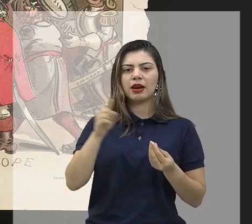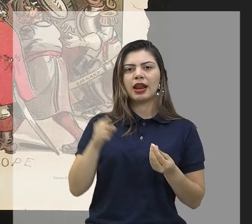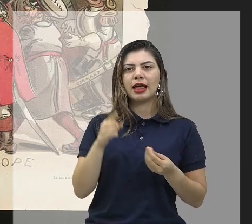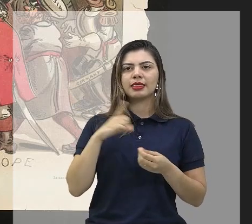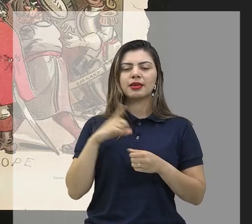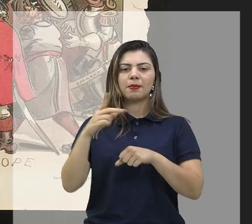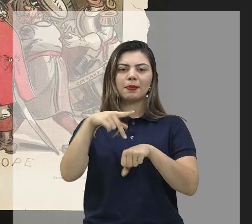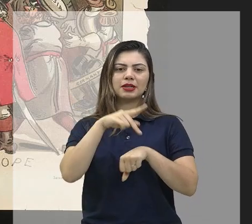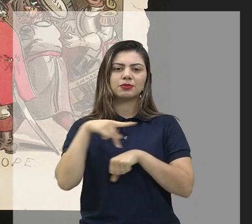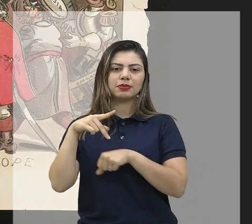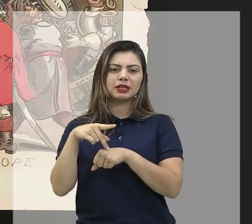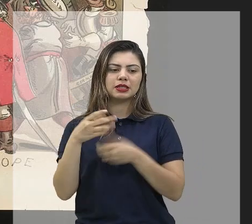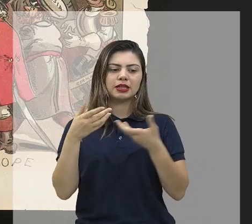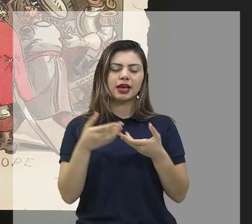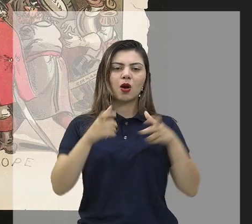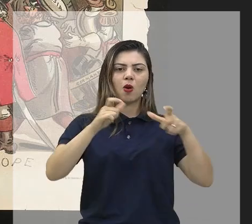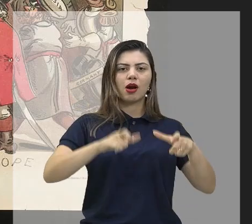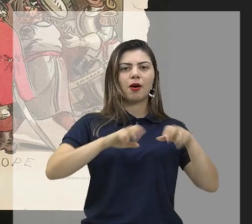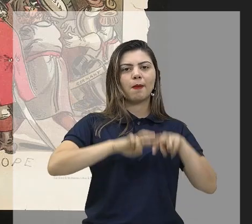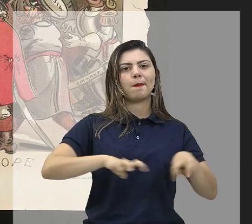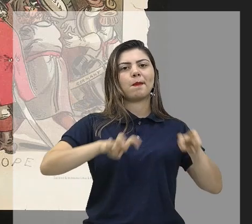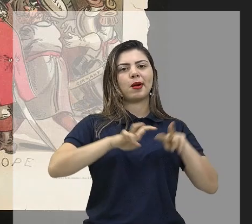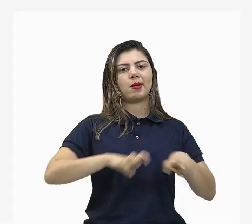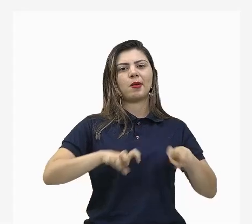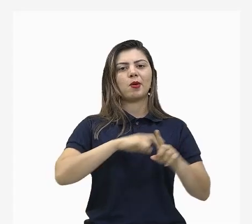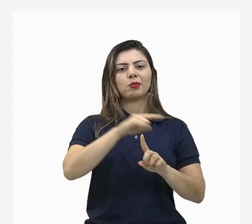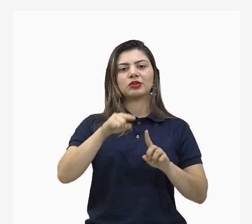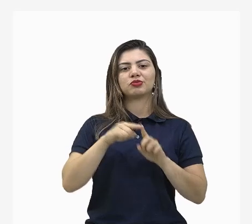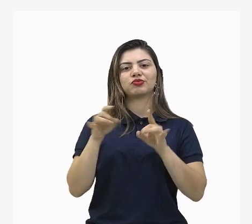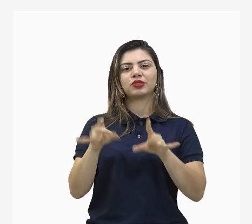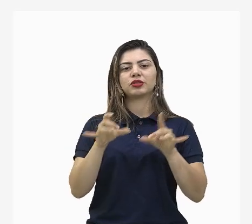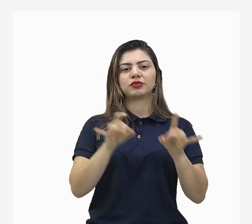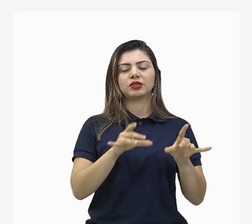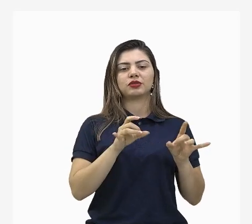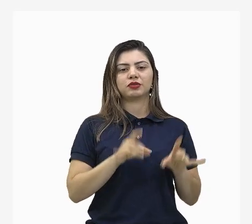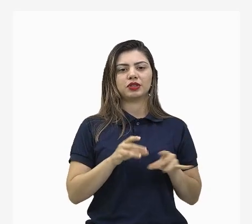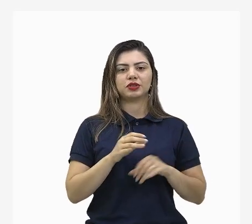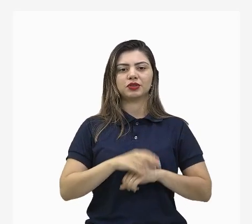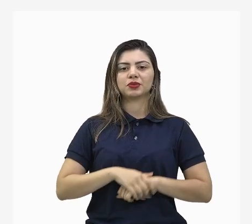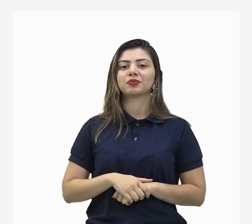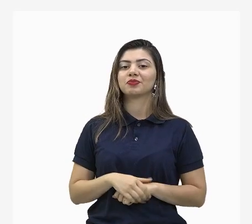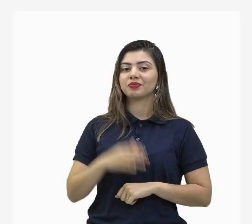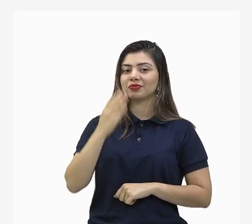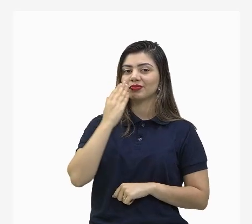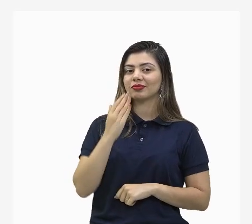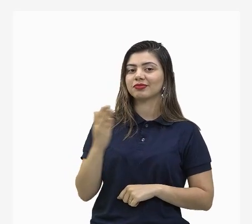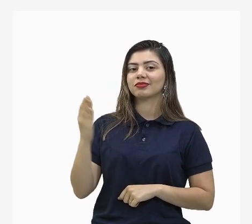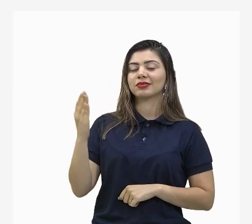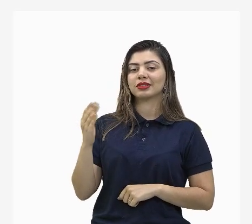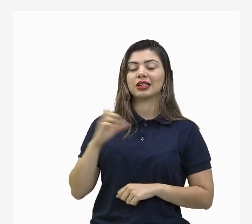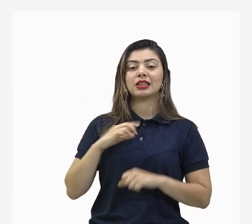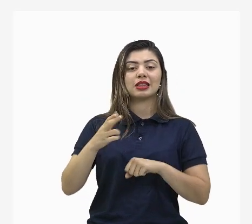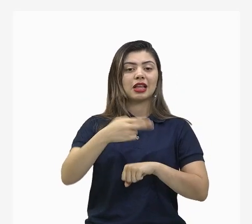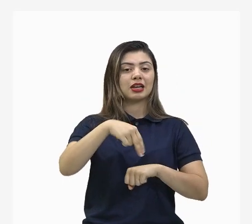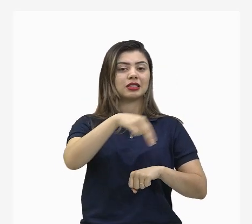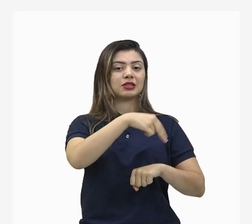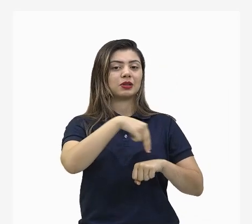consumidores. Nós temos, então, aí, olha só, o nacionalismo e prestígio,